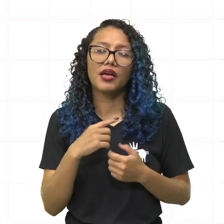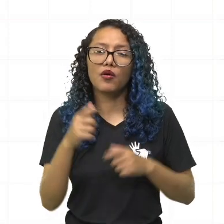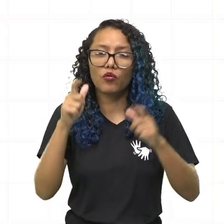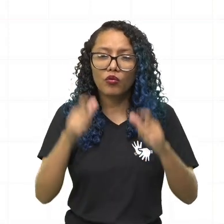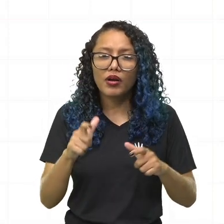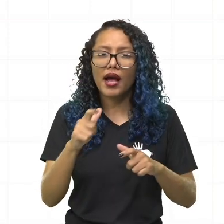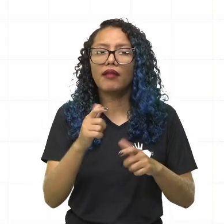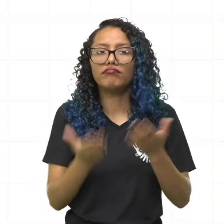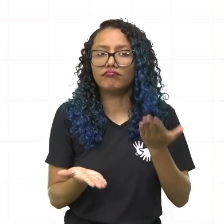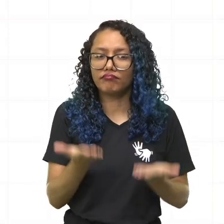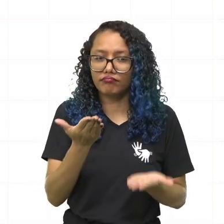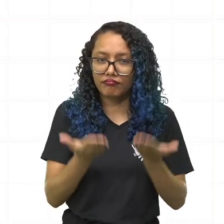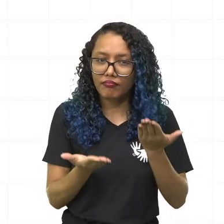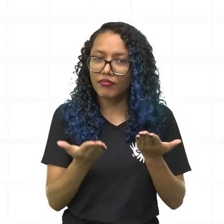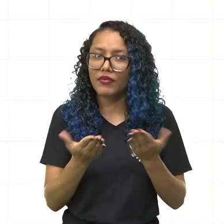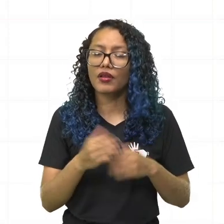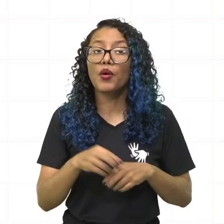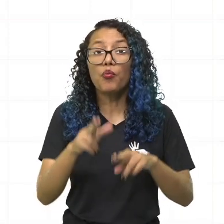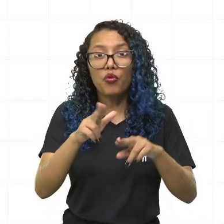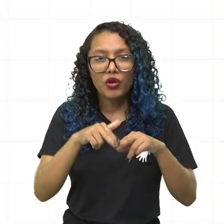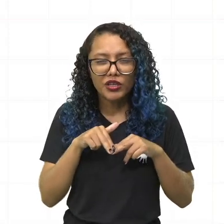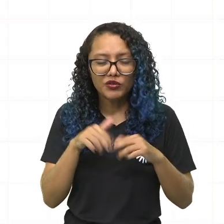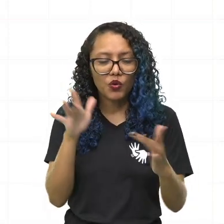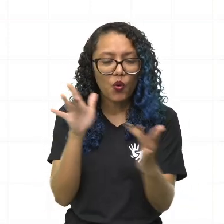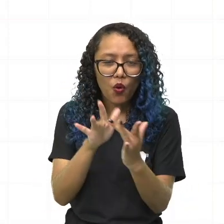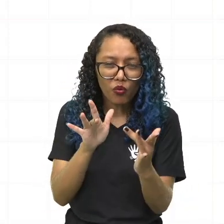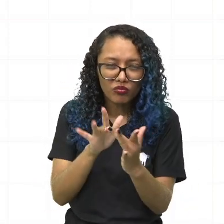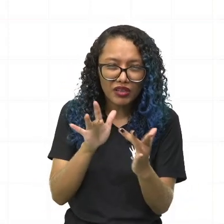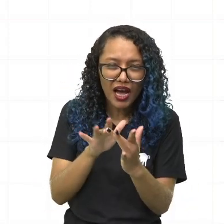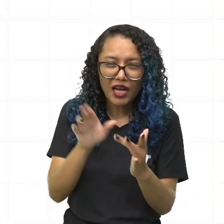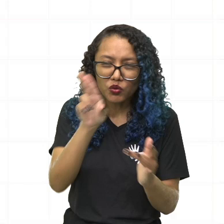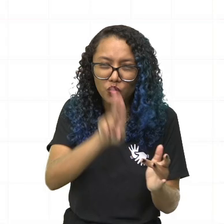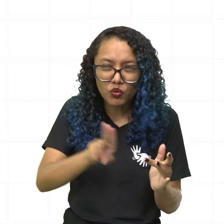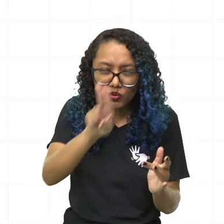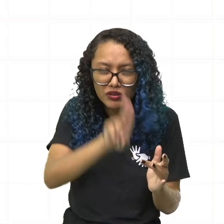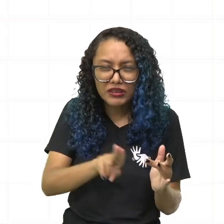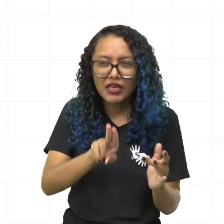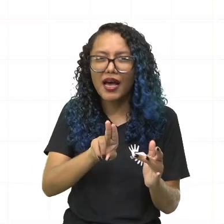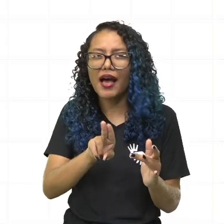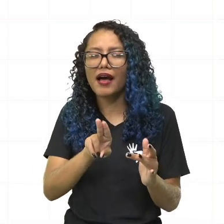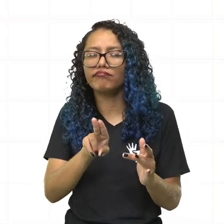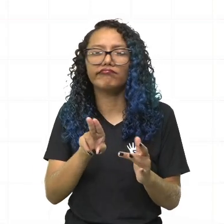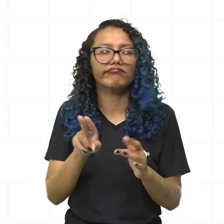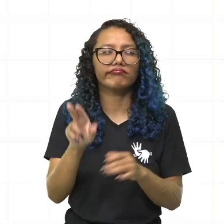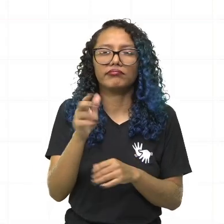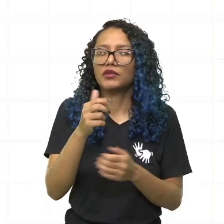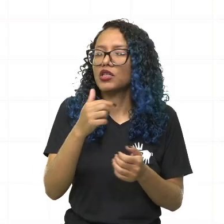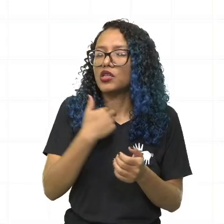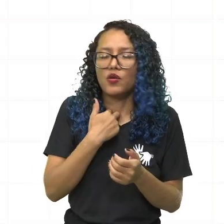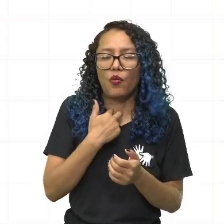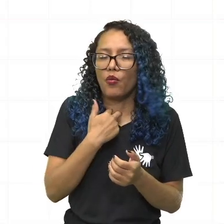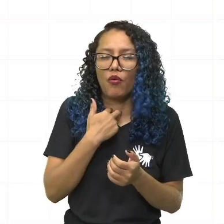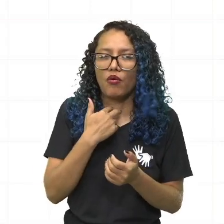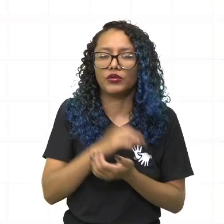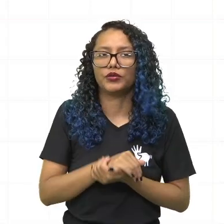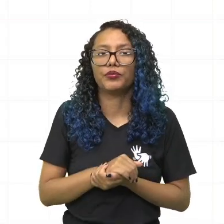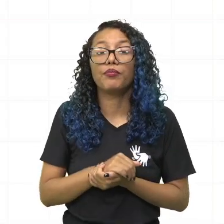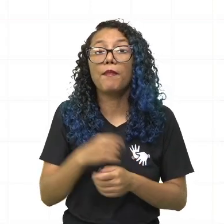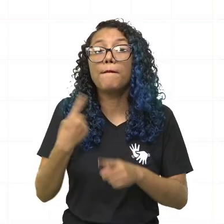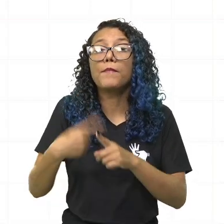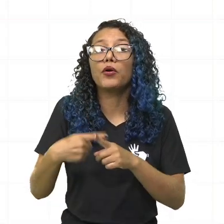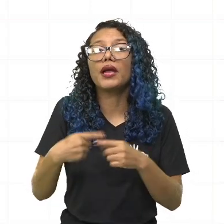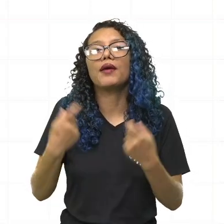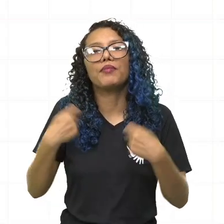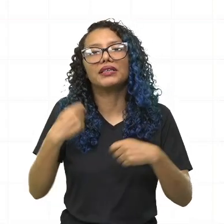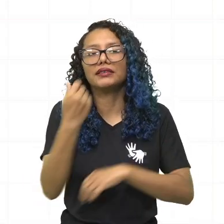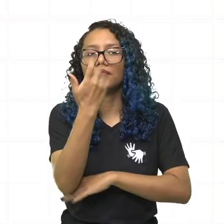ser mexidas, né, justamente para garantir com que aquela natureza ali permaneça, né,